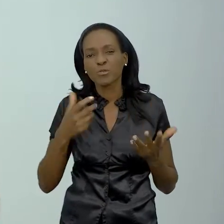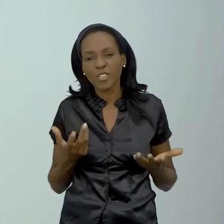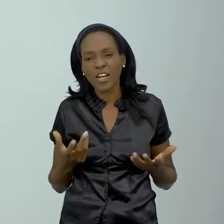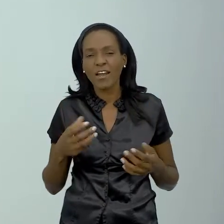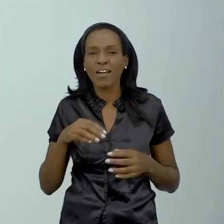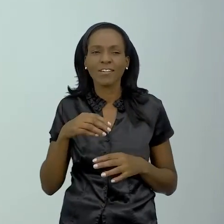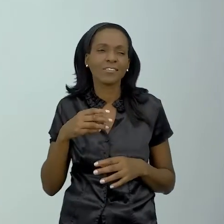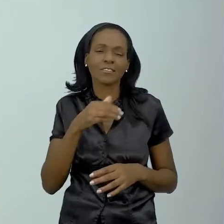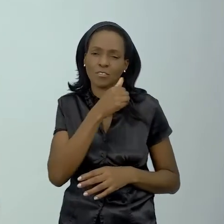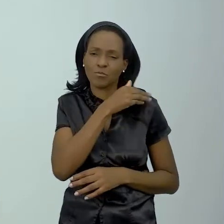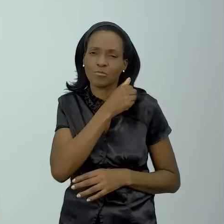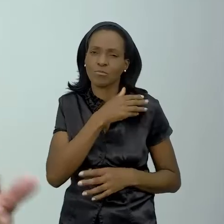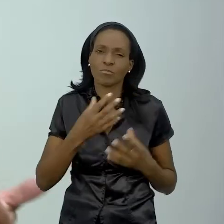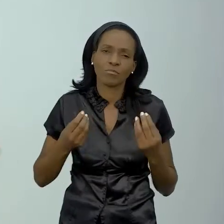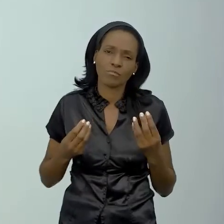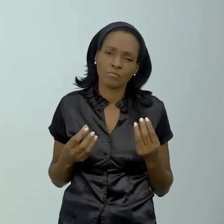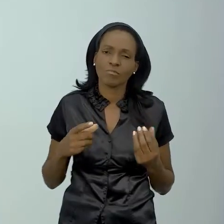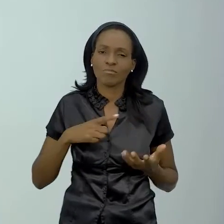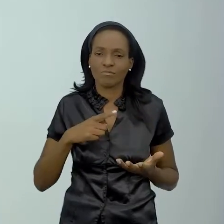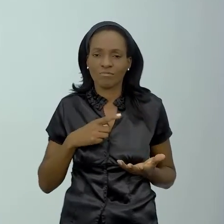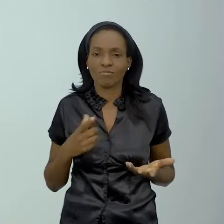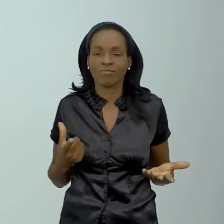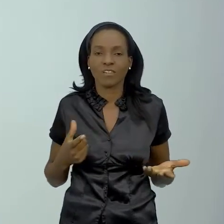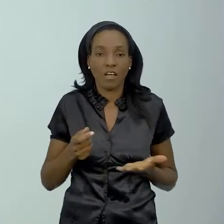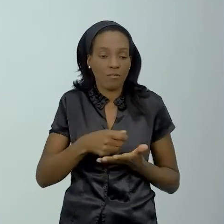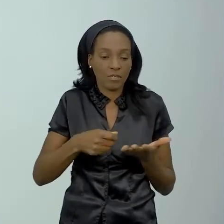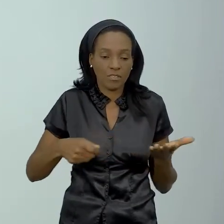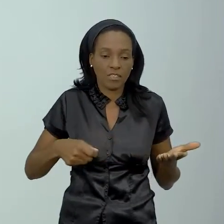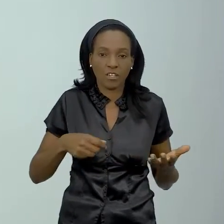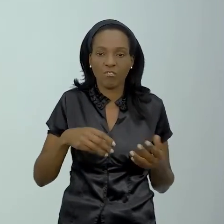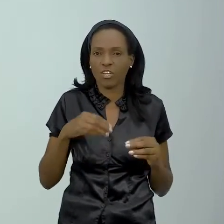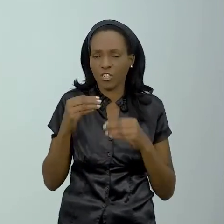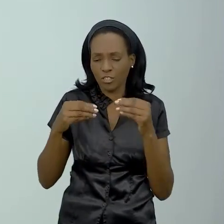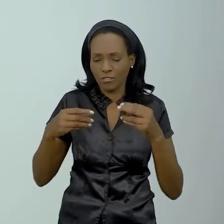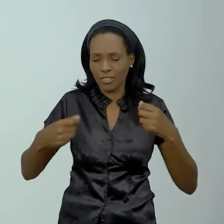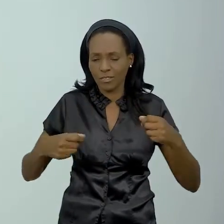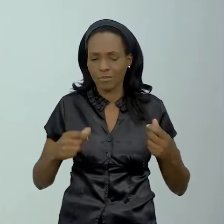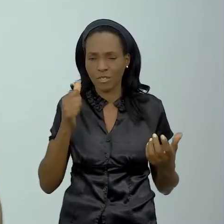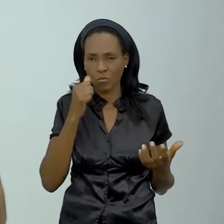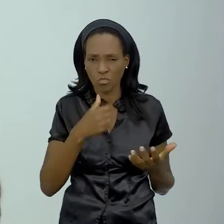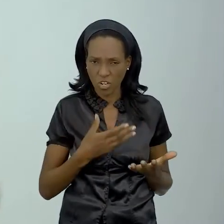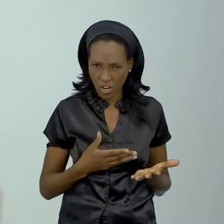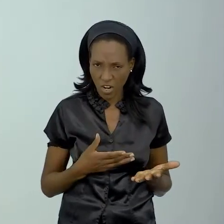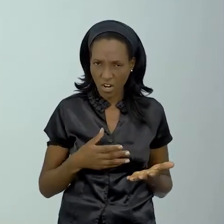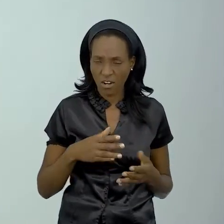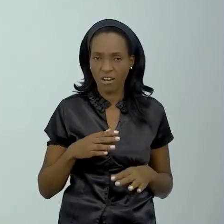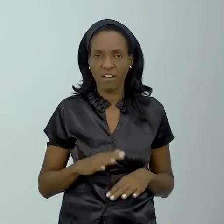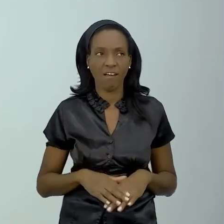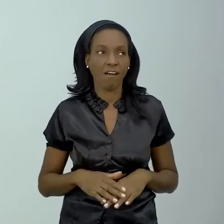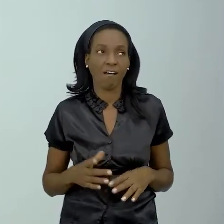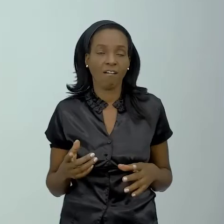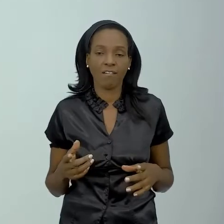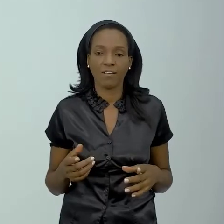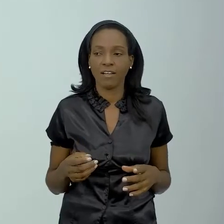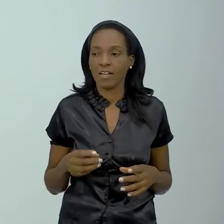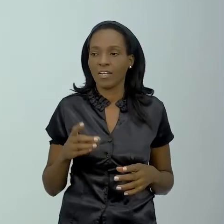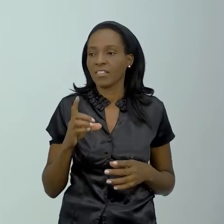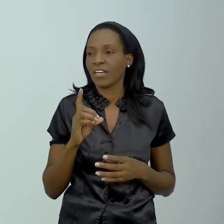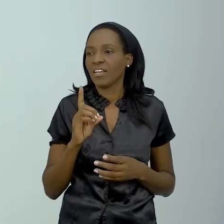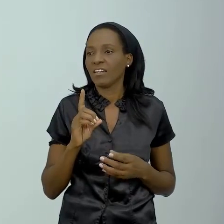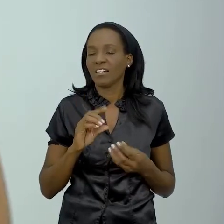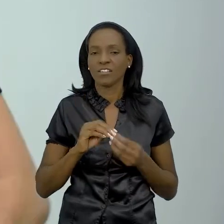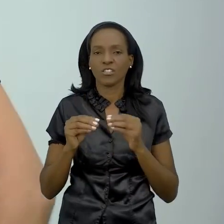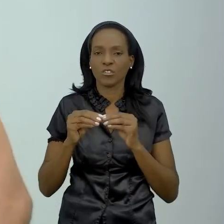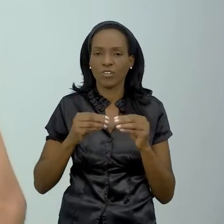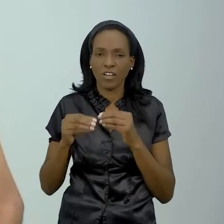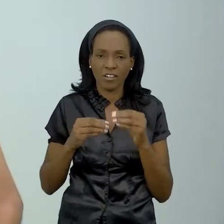preconceito aí enorme. Para você escrever uma novela, tem que ser mulher. Né, algo mais melodramático, tem que ser mulher, também é um preconceito, né,